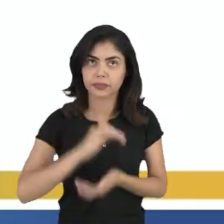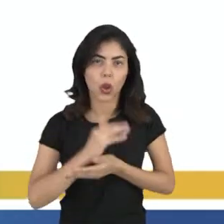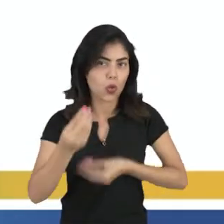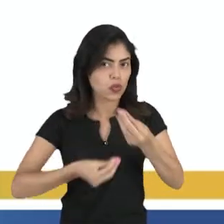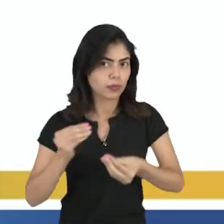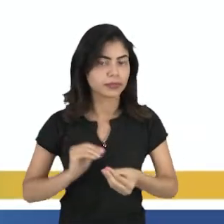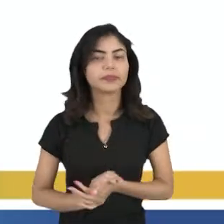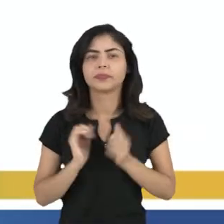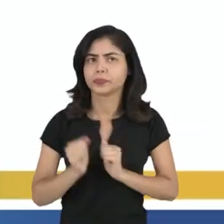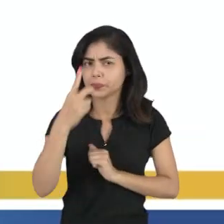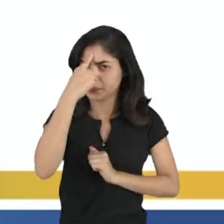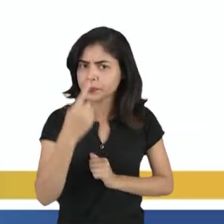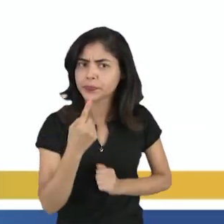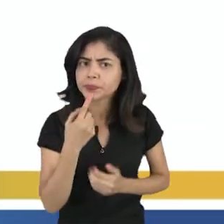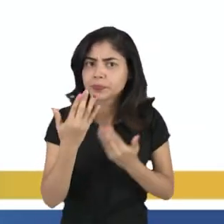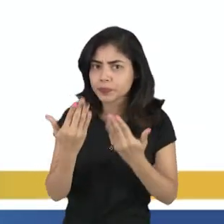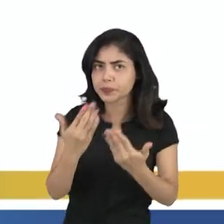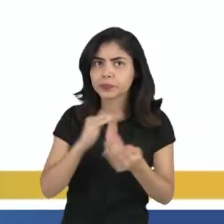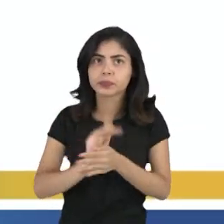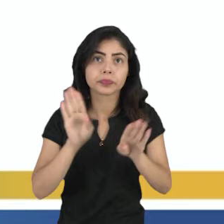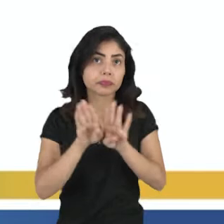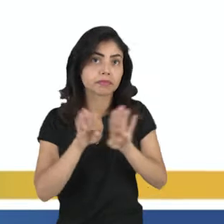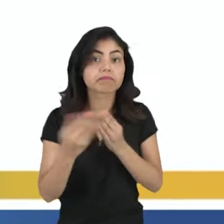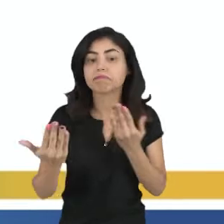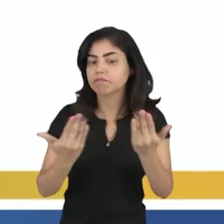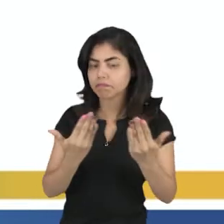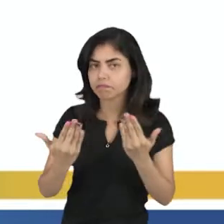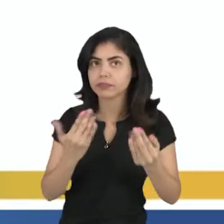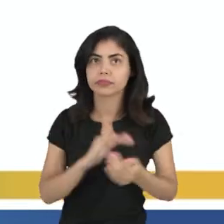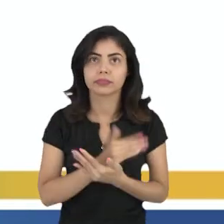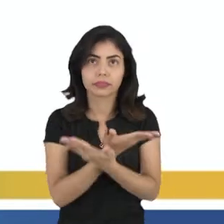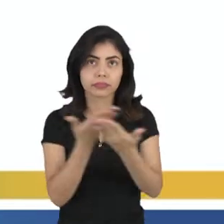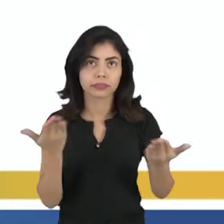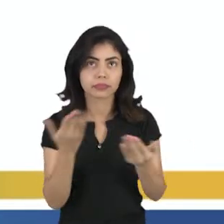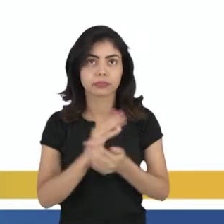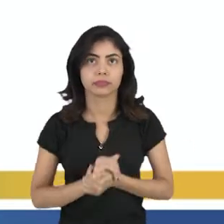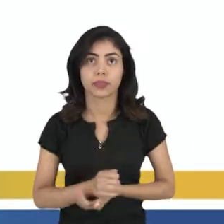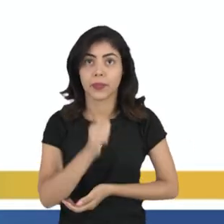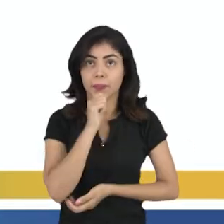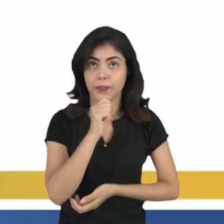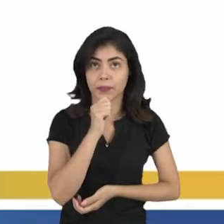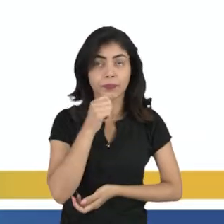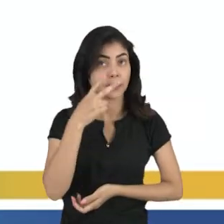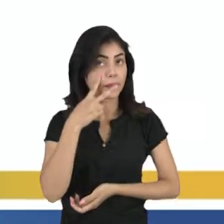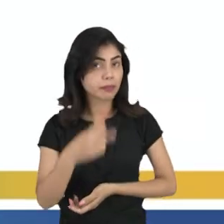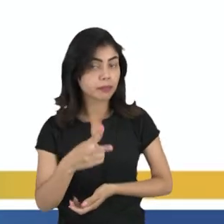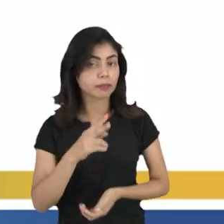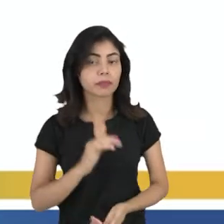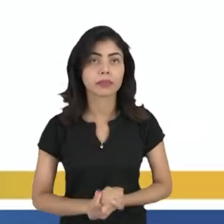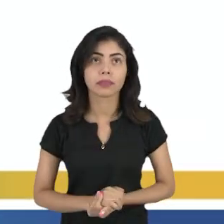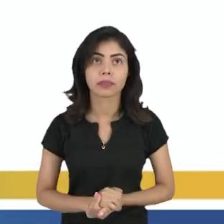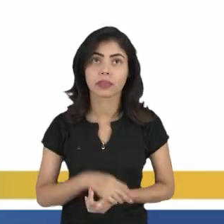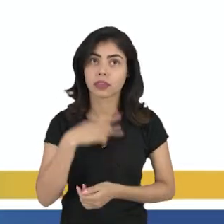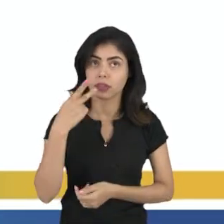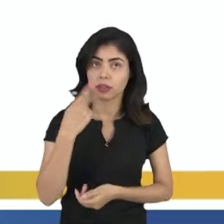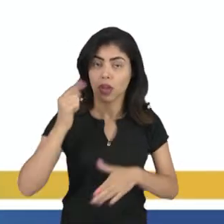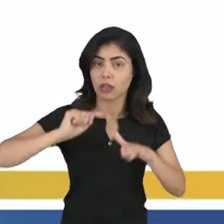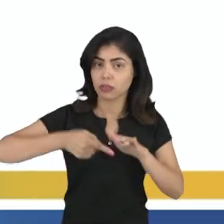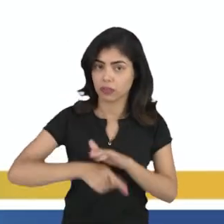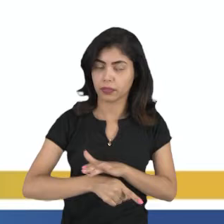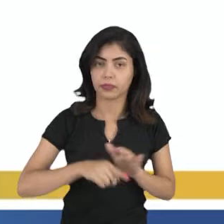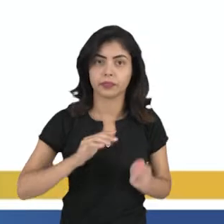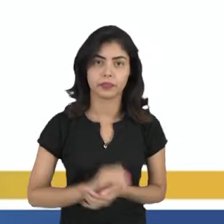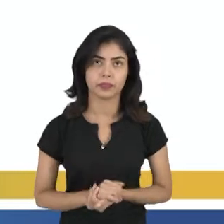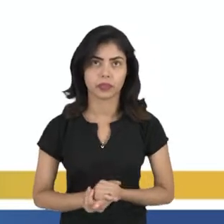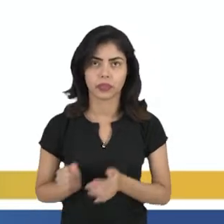vocês podem ver aí na imagem, também tem uma comparação para vocês, que a gente ainda vai ver a respeito dos órgãos